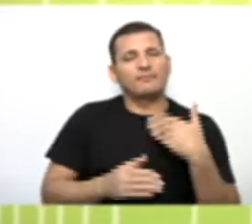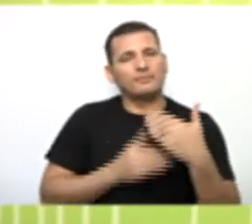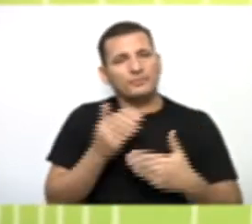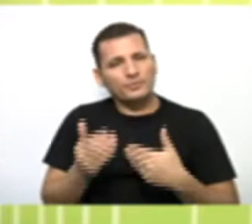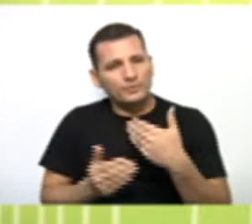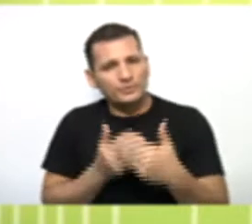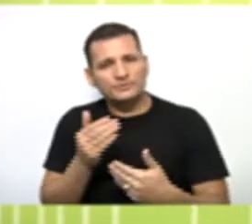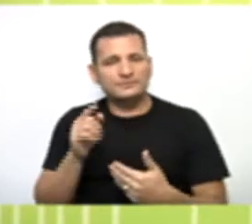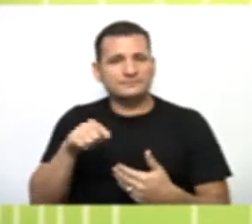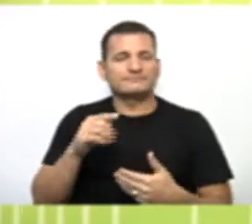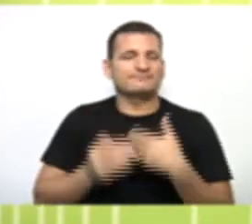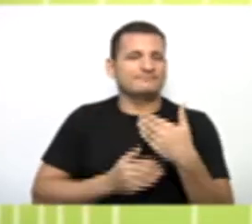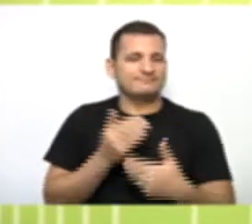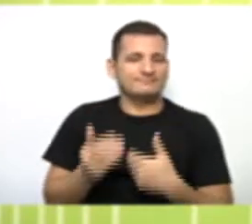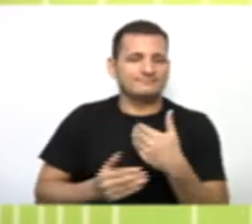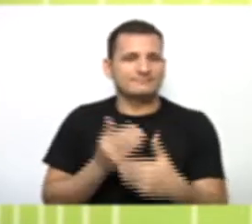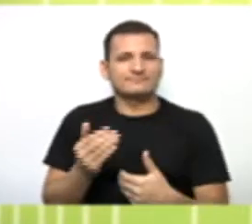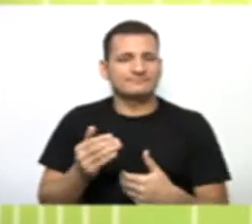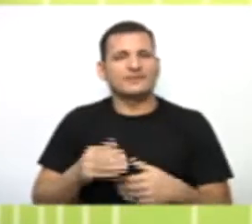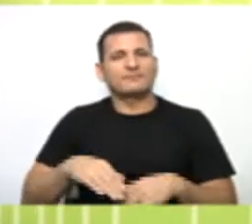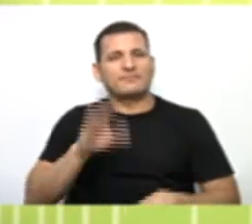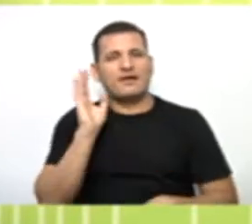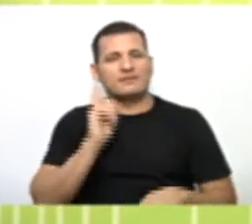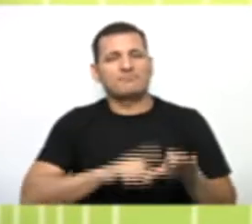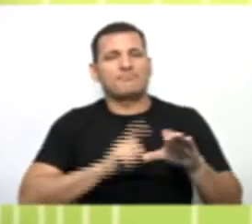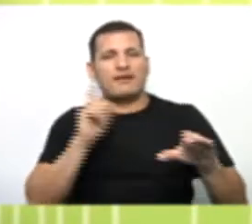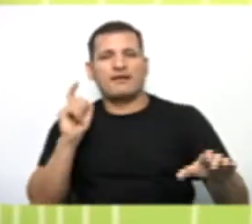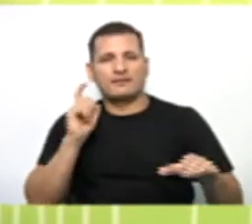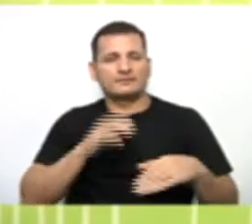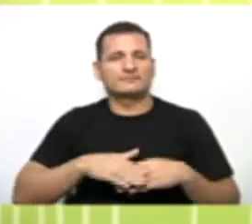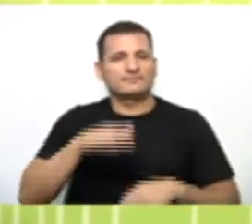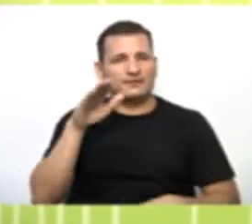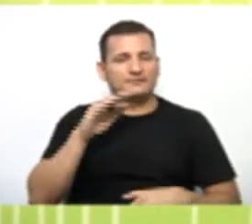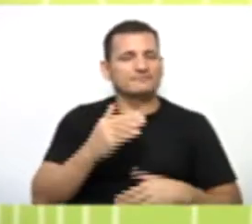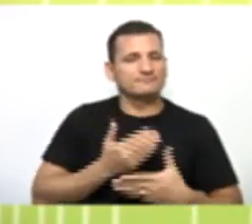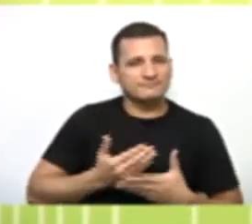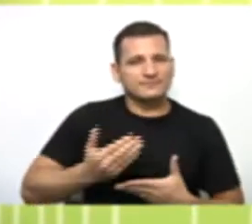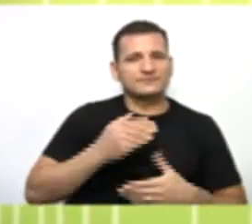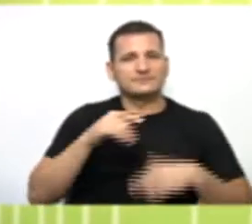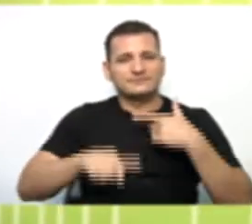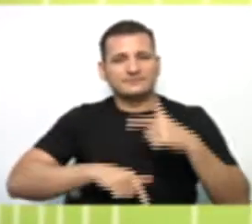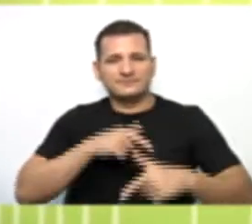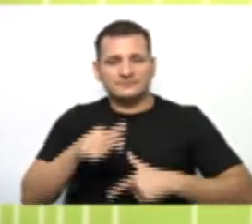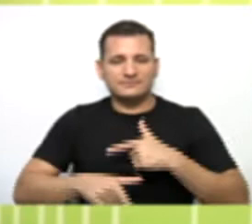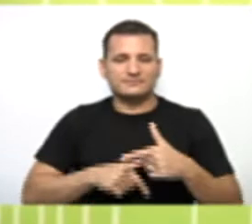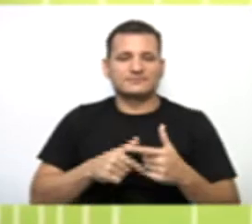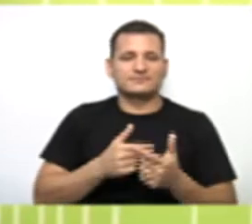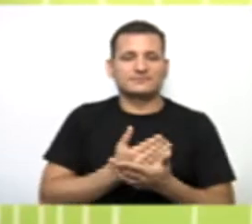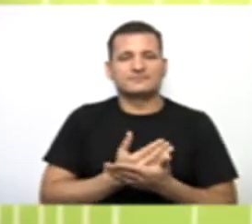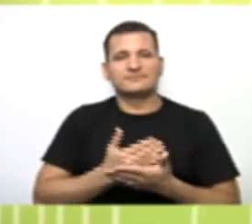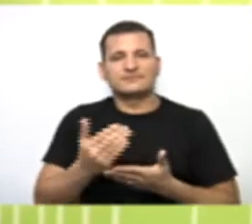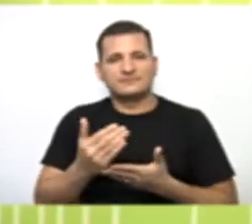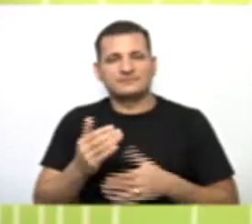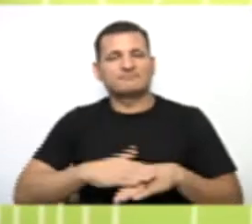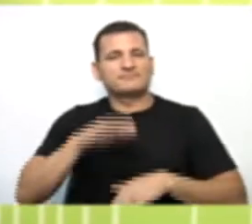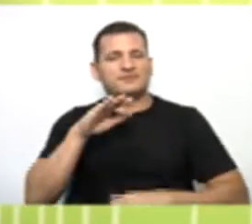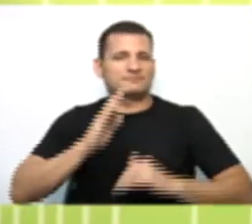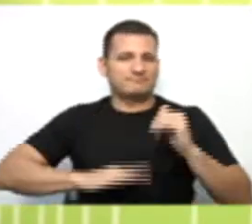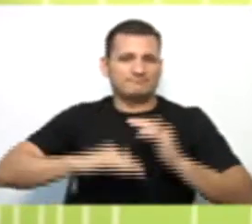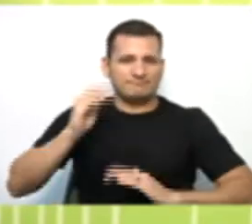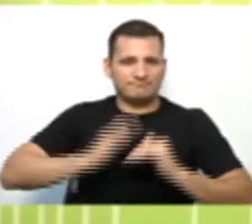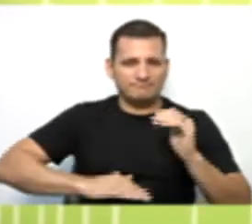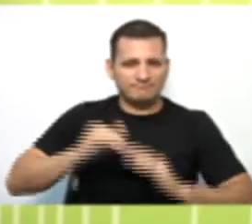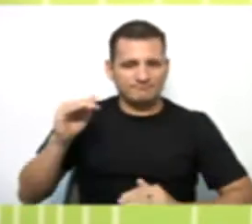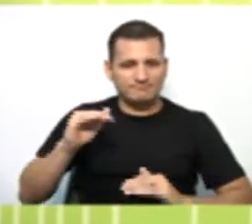que é o processo, que é onde elas se tornam mais independentes, né? Começam a trabalhar, começam a se tornar cada vez mais